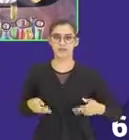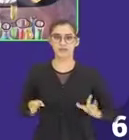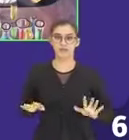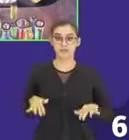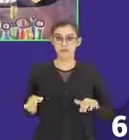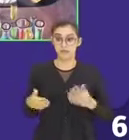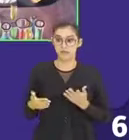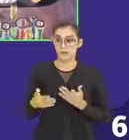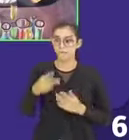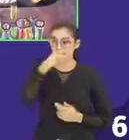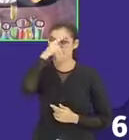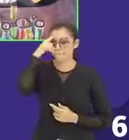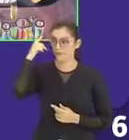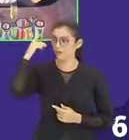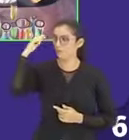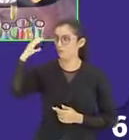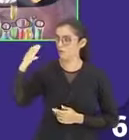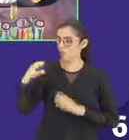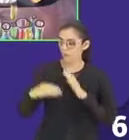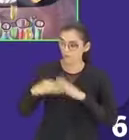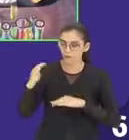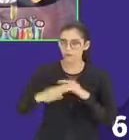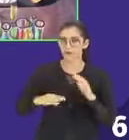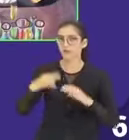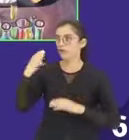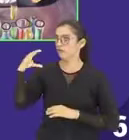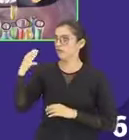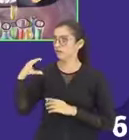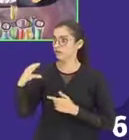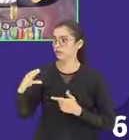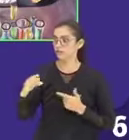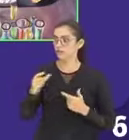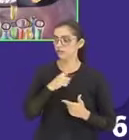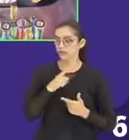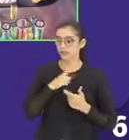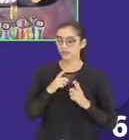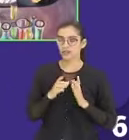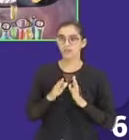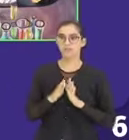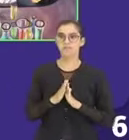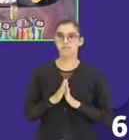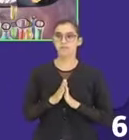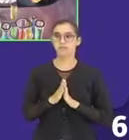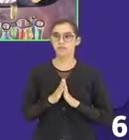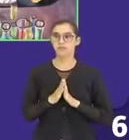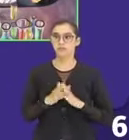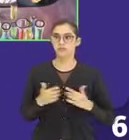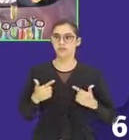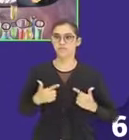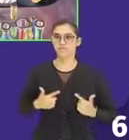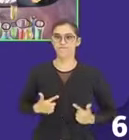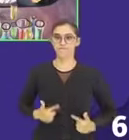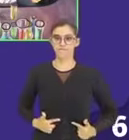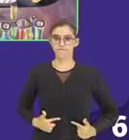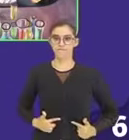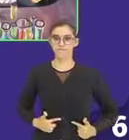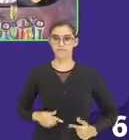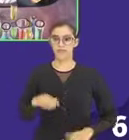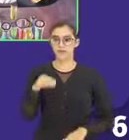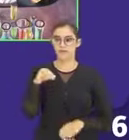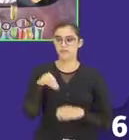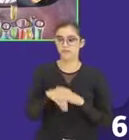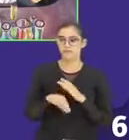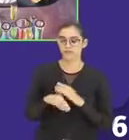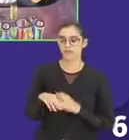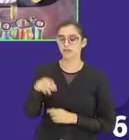para o objeto, mas de maneira neutra. Isso é uma outra discussão que a Dani sempre fala, entre o Thomas Kuhn e o Karl Popper, que